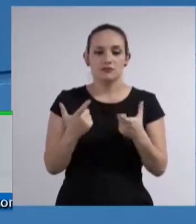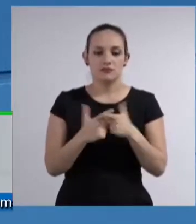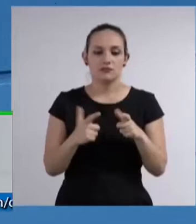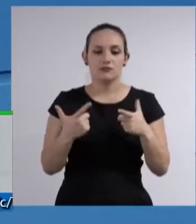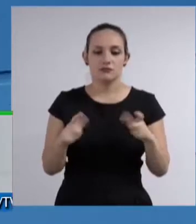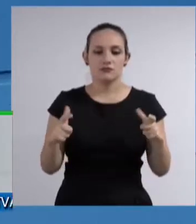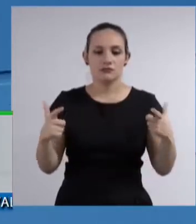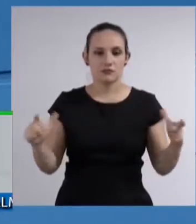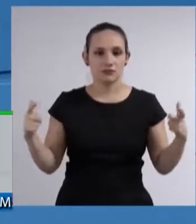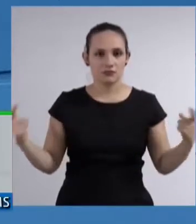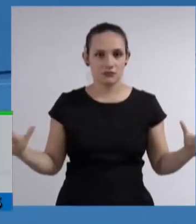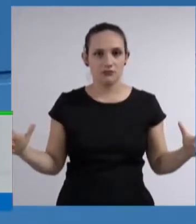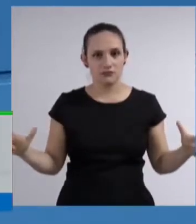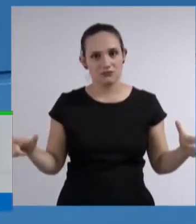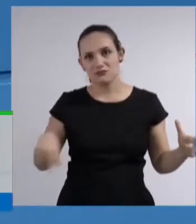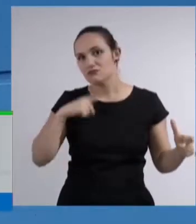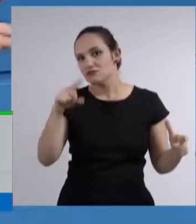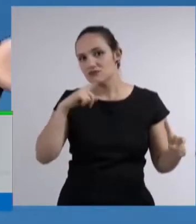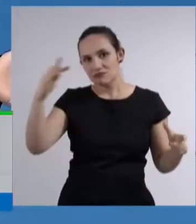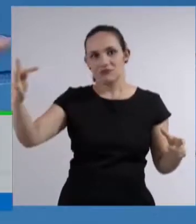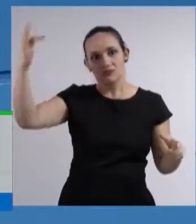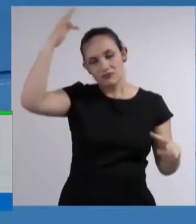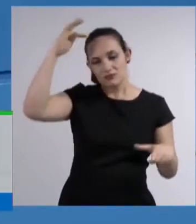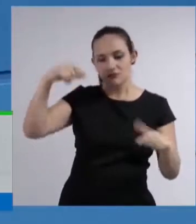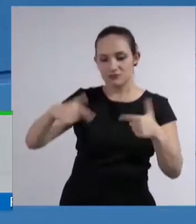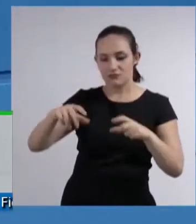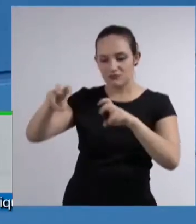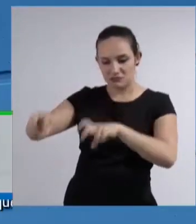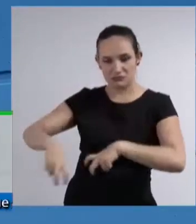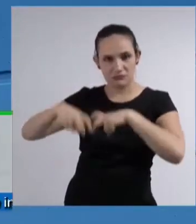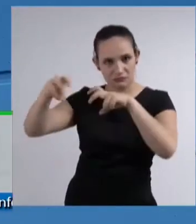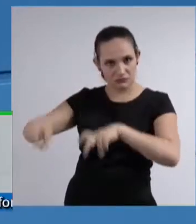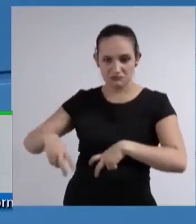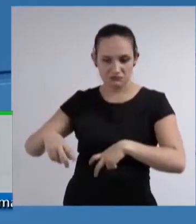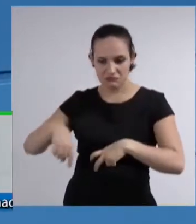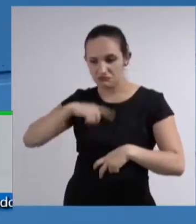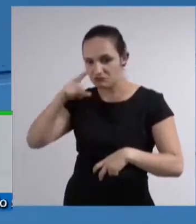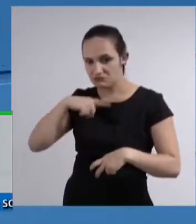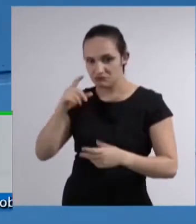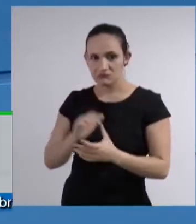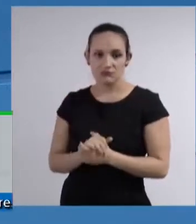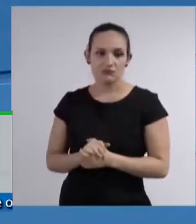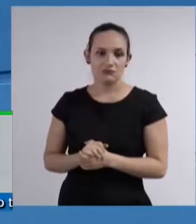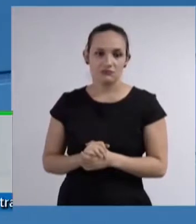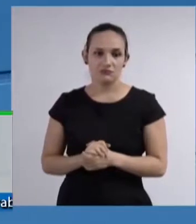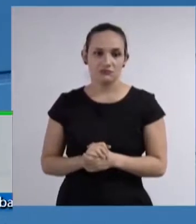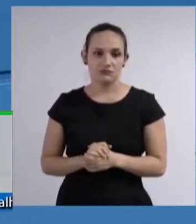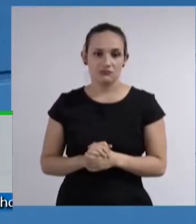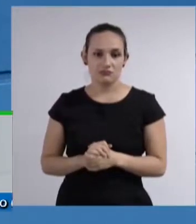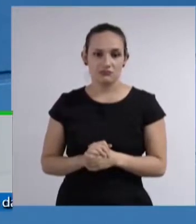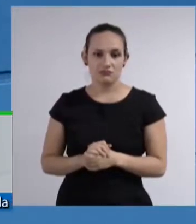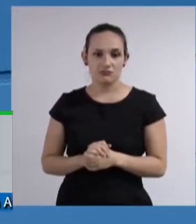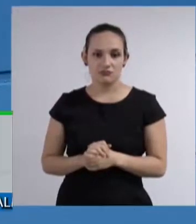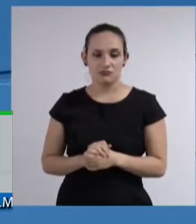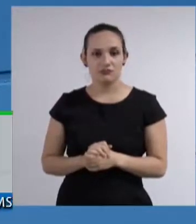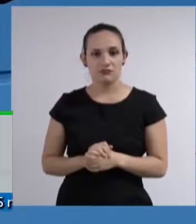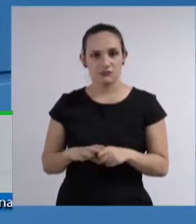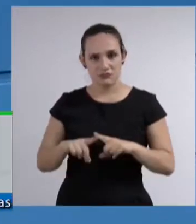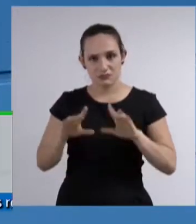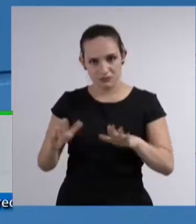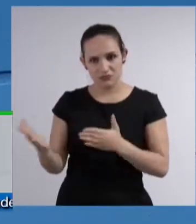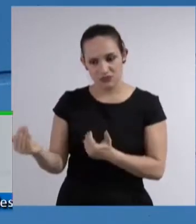tem a vocação para trabalhar, na verdade, na lavoura. Eu vim da roça. Vai lá perguntar para o jovem indígena se ele quer puxar